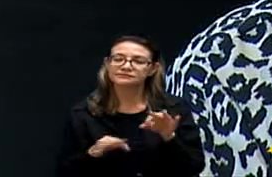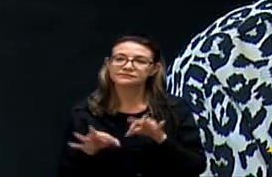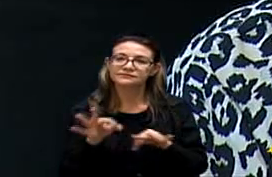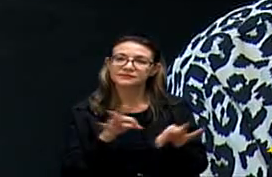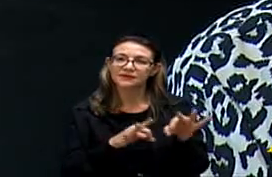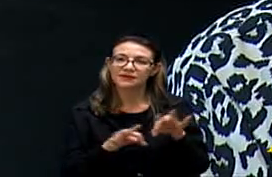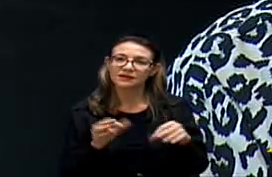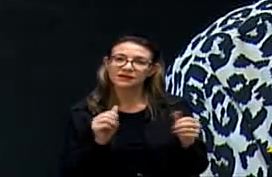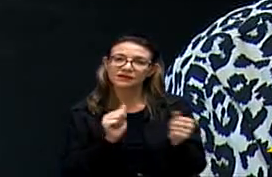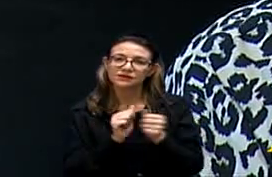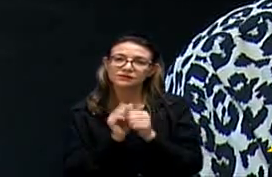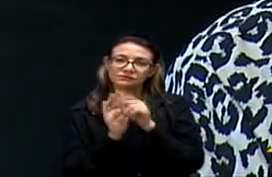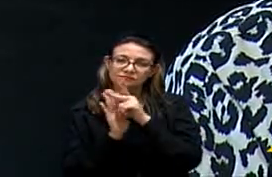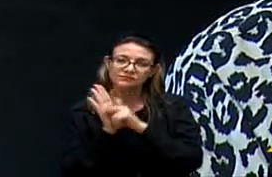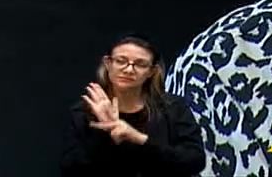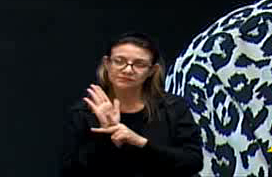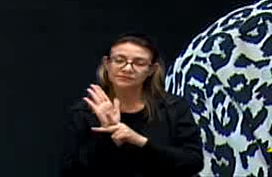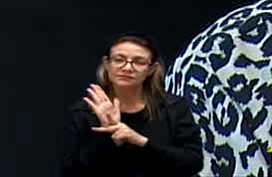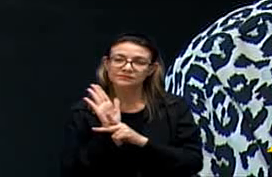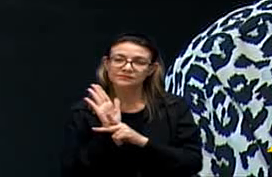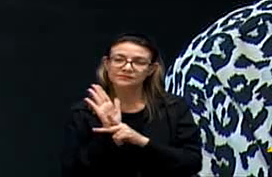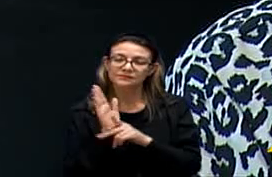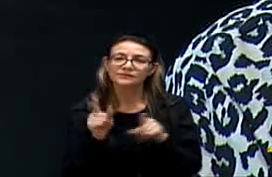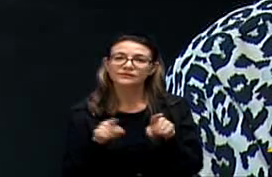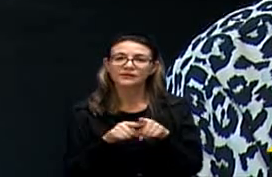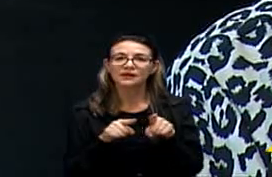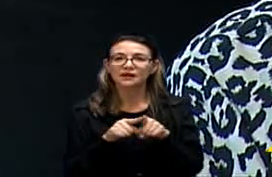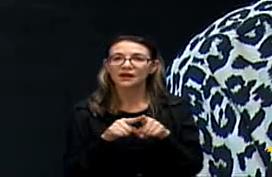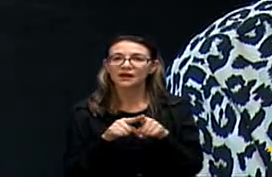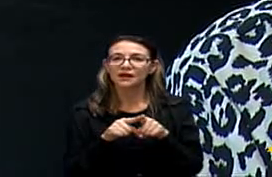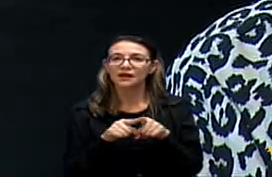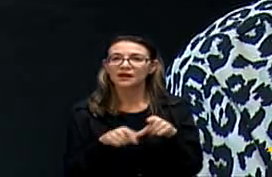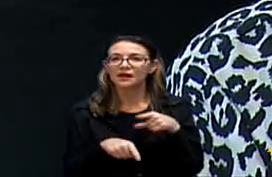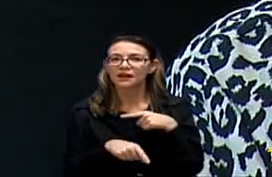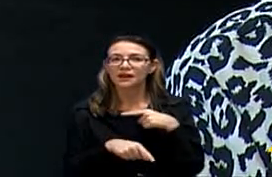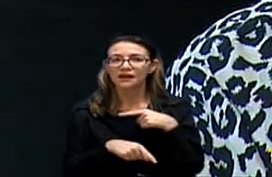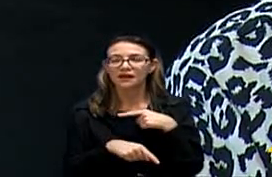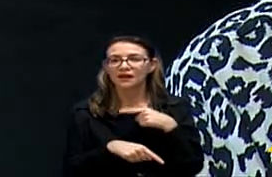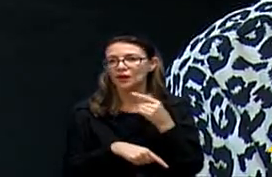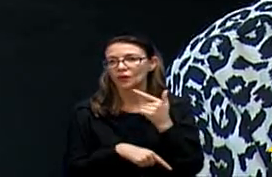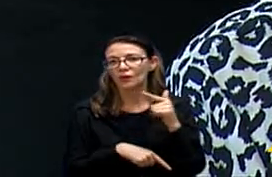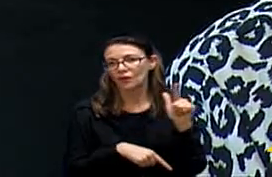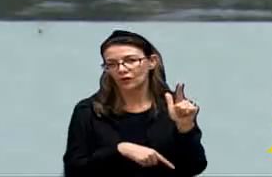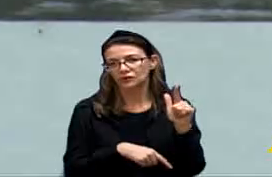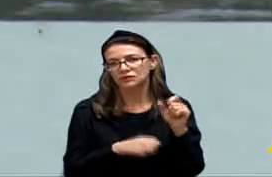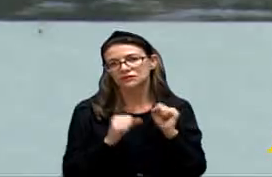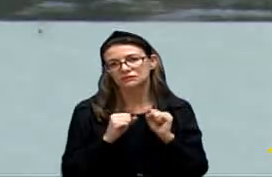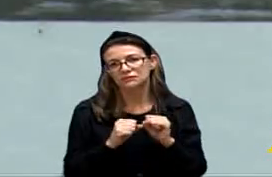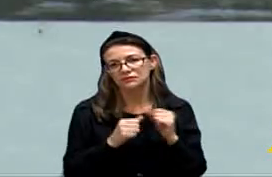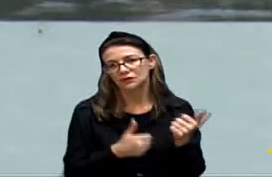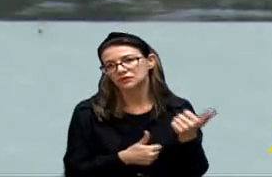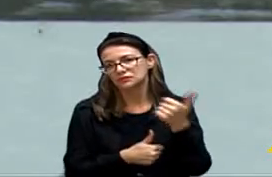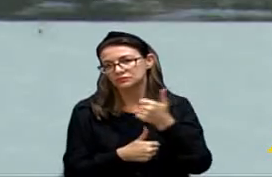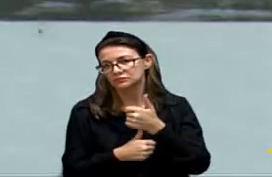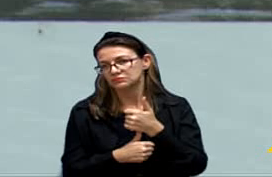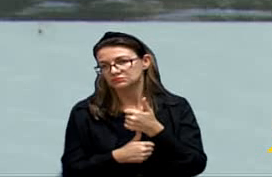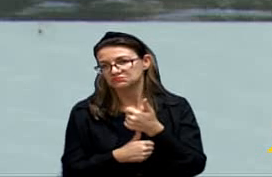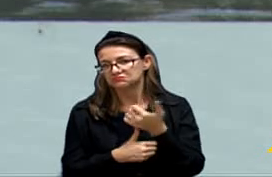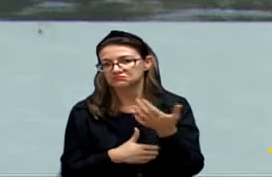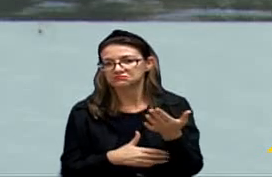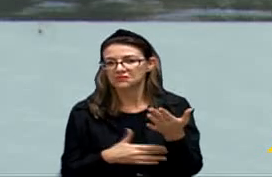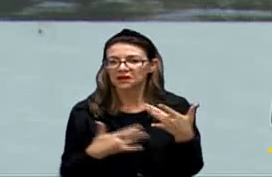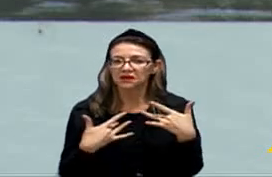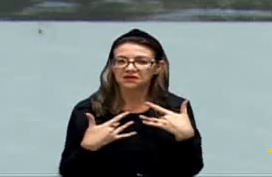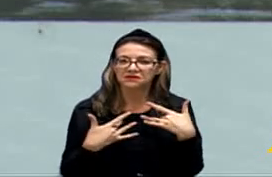projeto e também tinha uma outra ideia de um outro projeto que até poderia ser um substitutivo mas não teve uma constiuição com